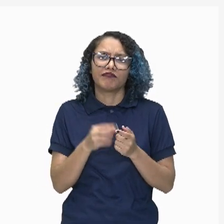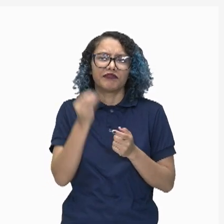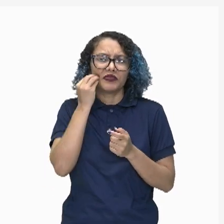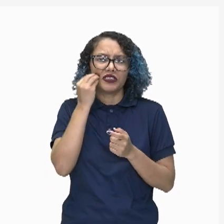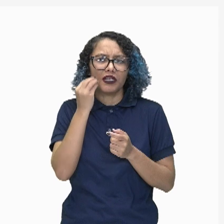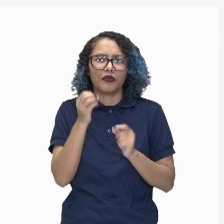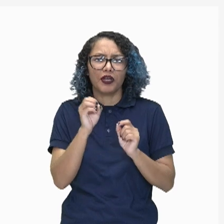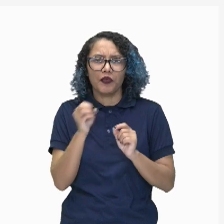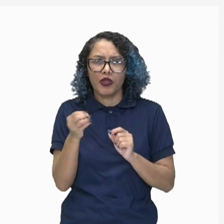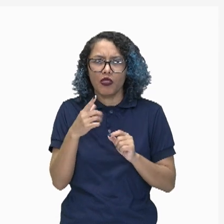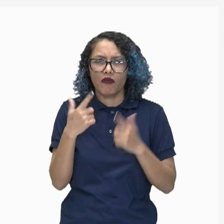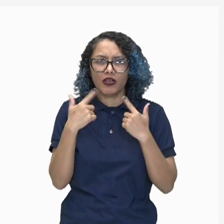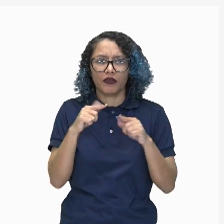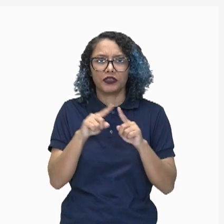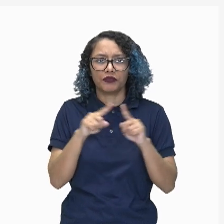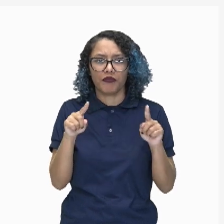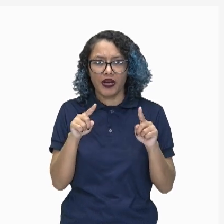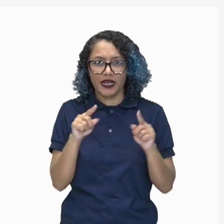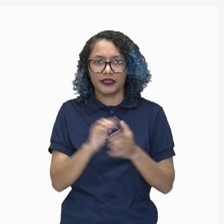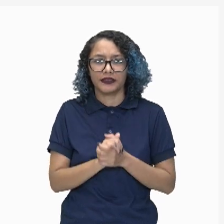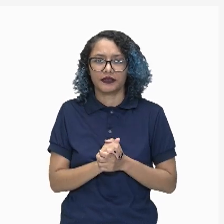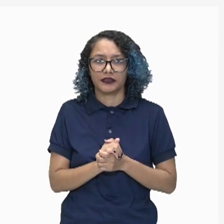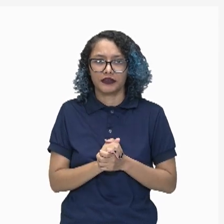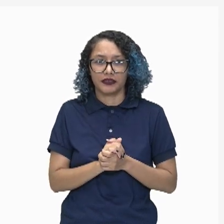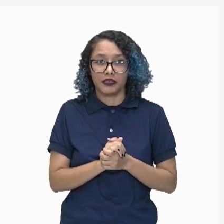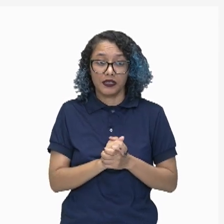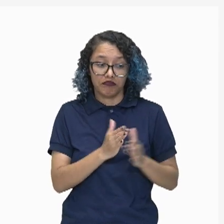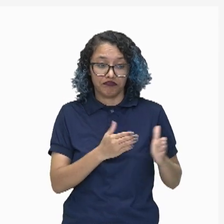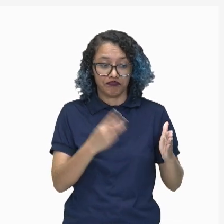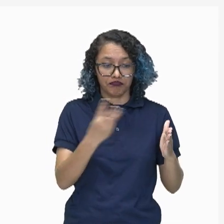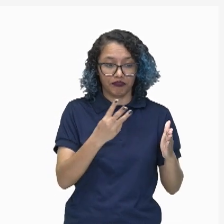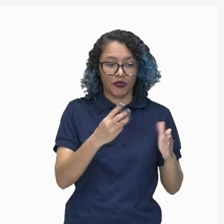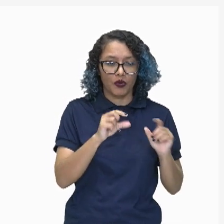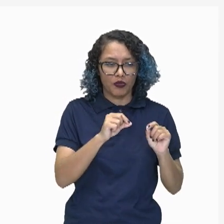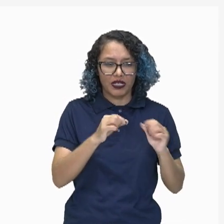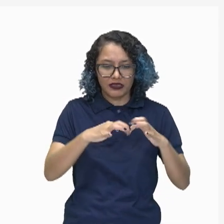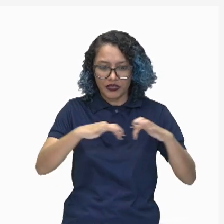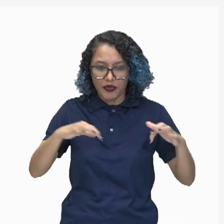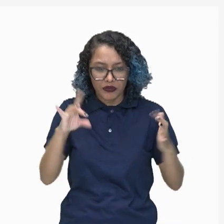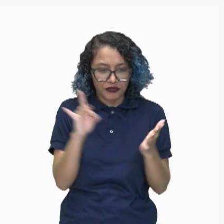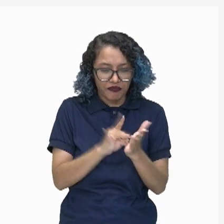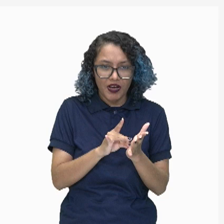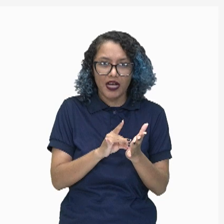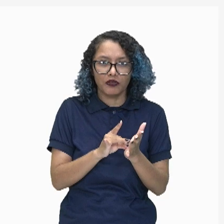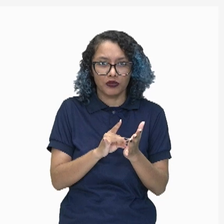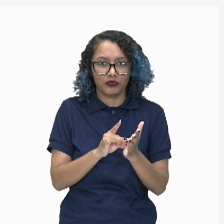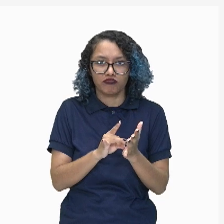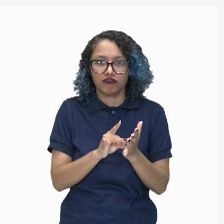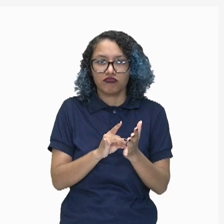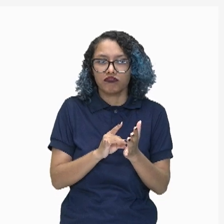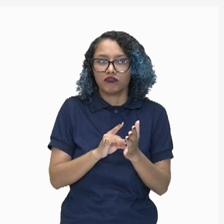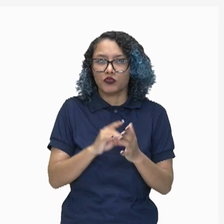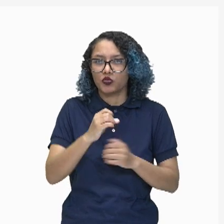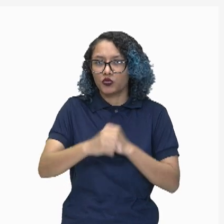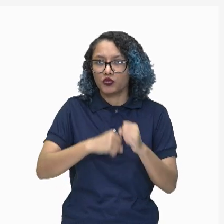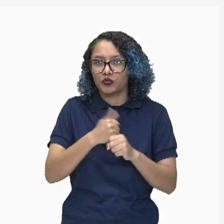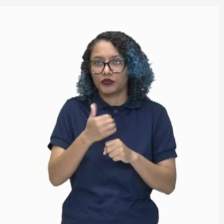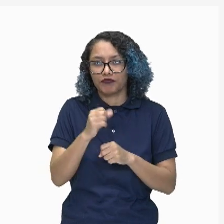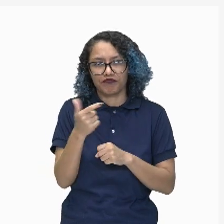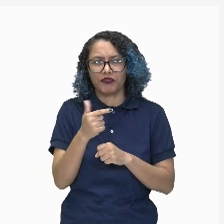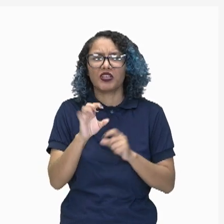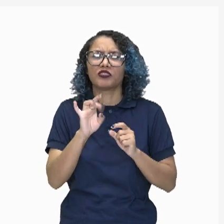de 45 não rompeu completamente com o modernismo de 22. É mais interessante a gente pensar como um amadurecimento do modernismo